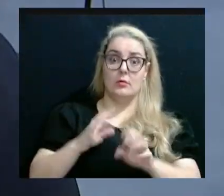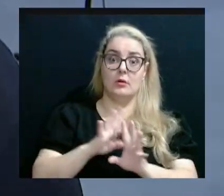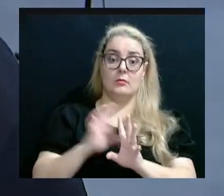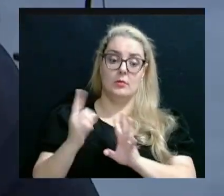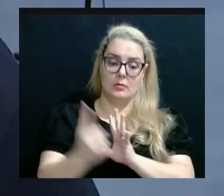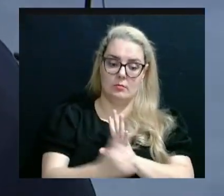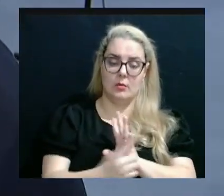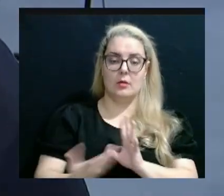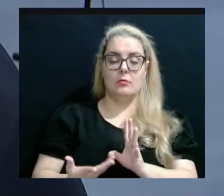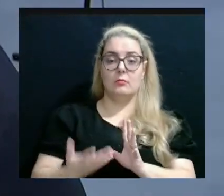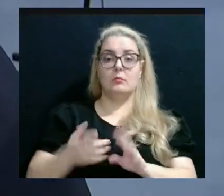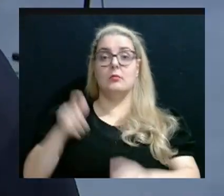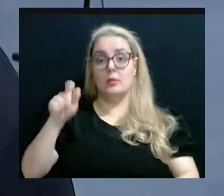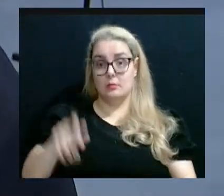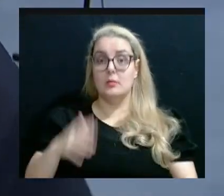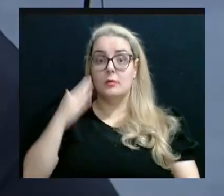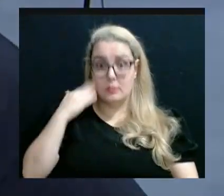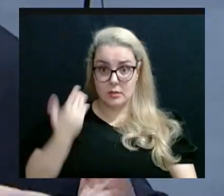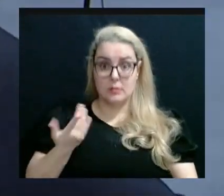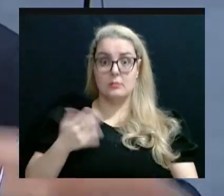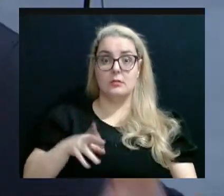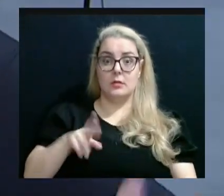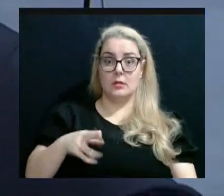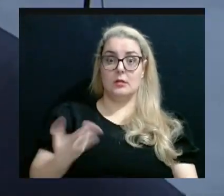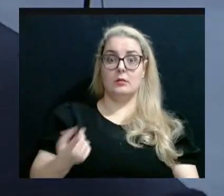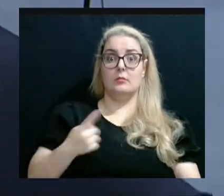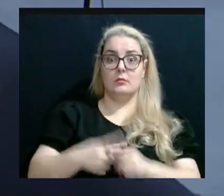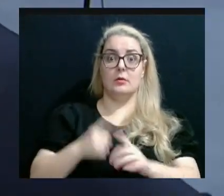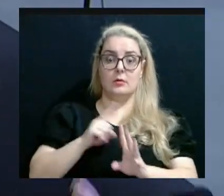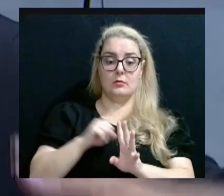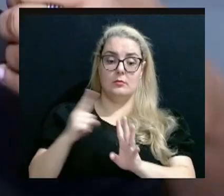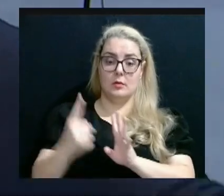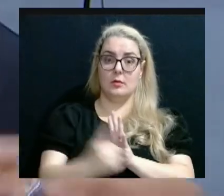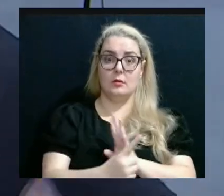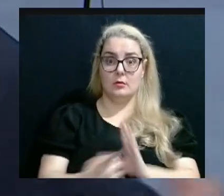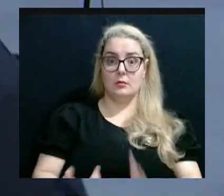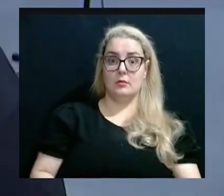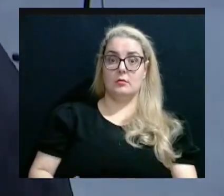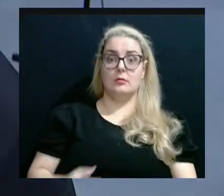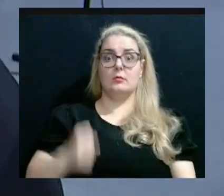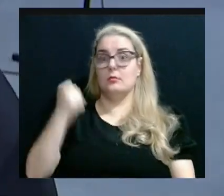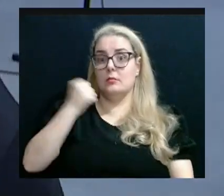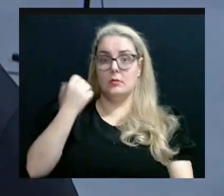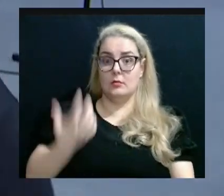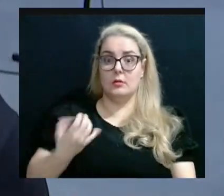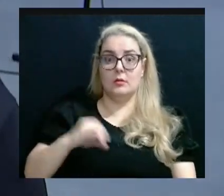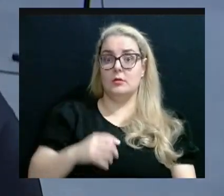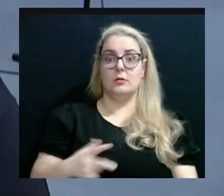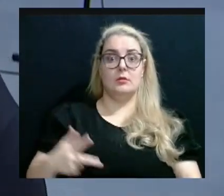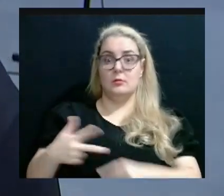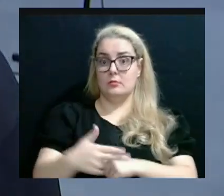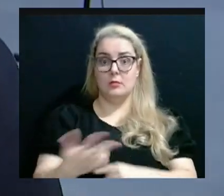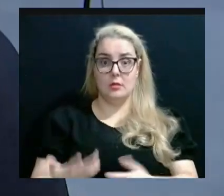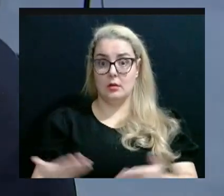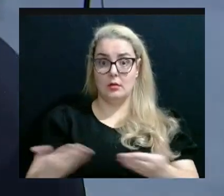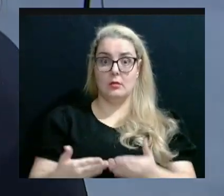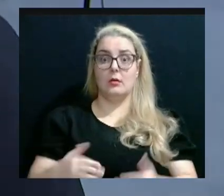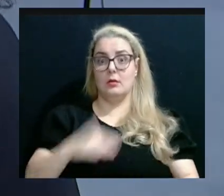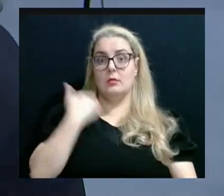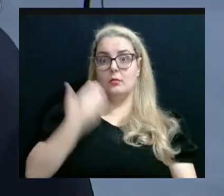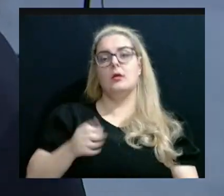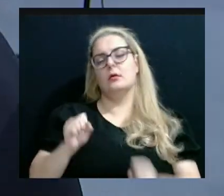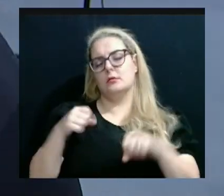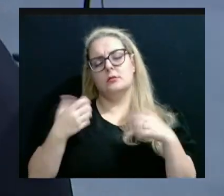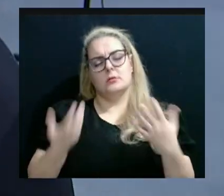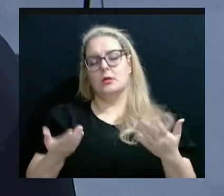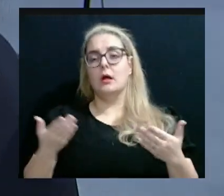Mas a pessoa vai saber o motivo que passou na frente. Está com câncer agressivo, se não tiver uma intervenção logo, ela vai morrer. Aí sim,